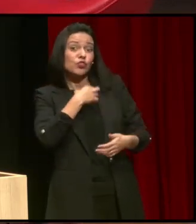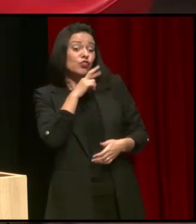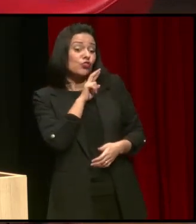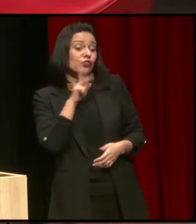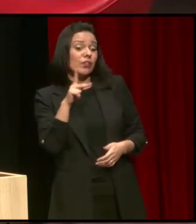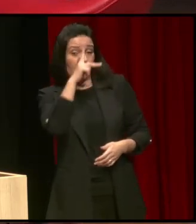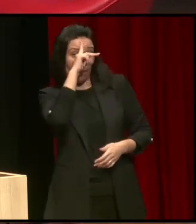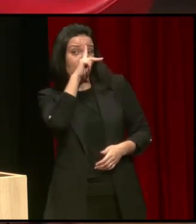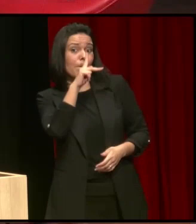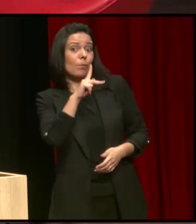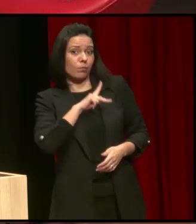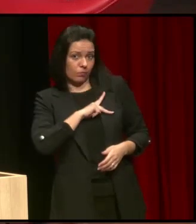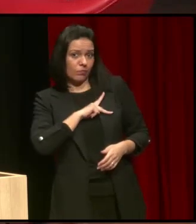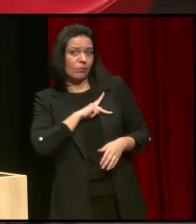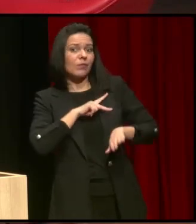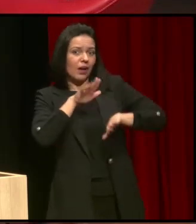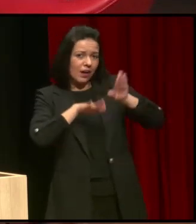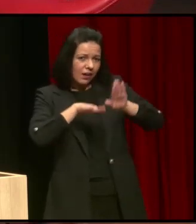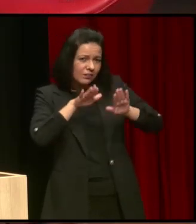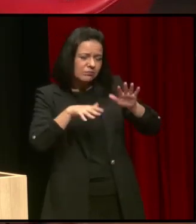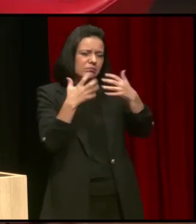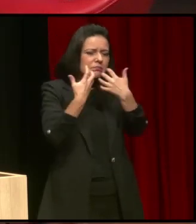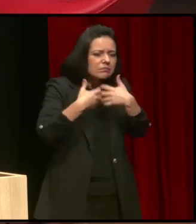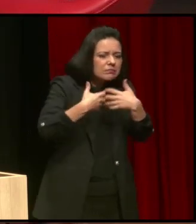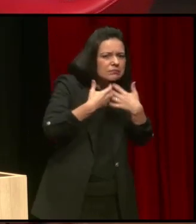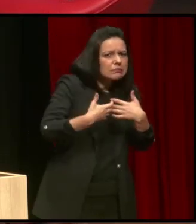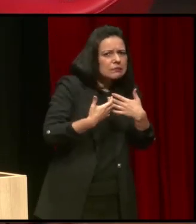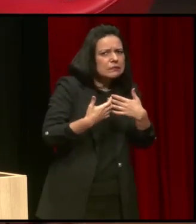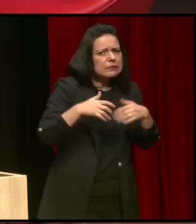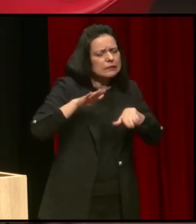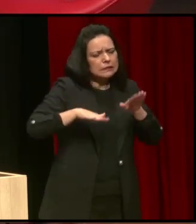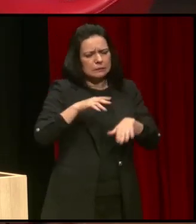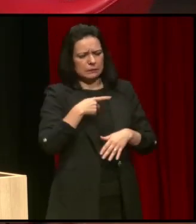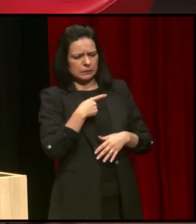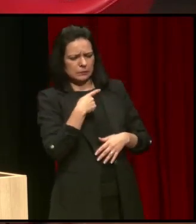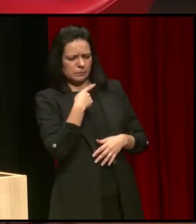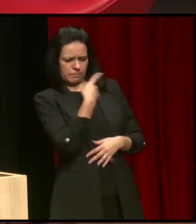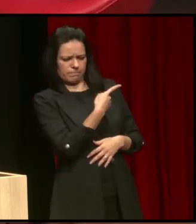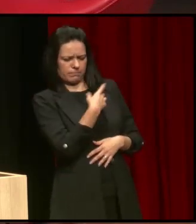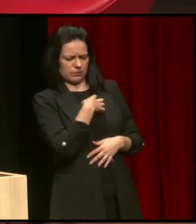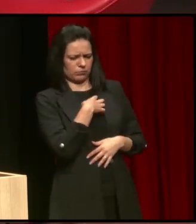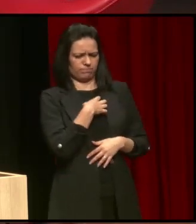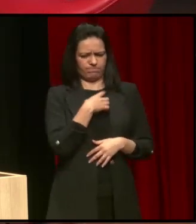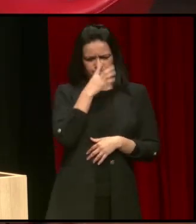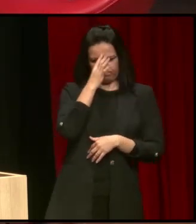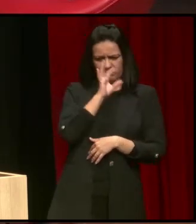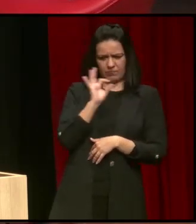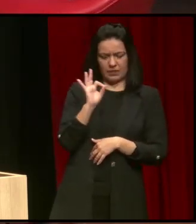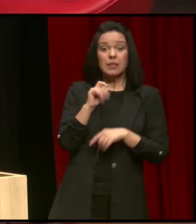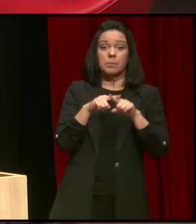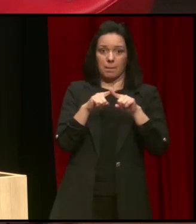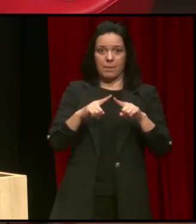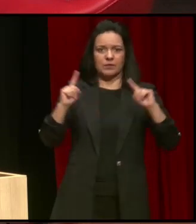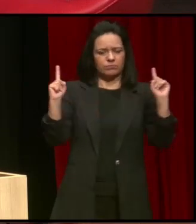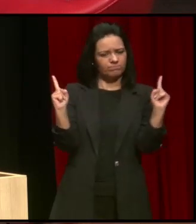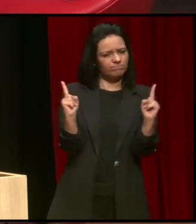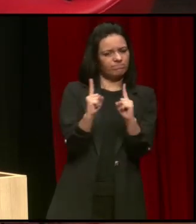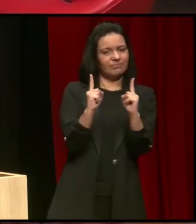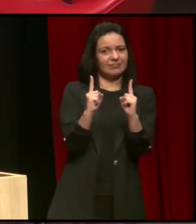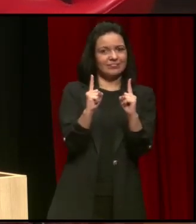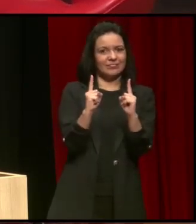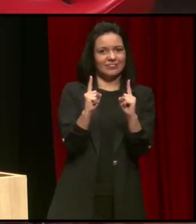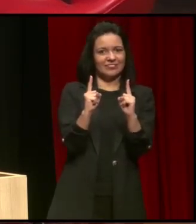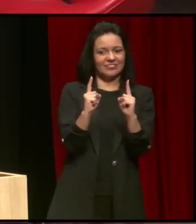ela mesma às vezes. Ela fala coisa que para a gente não faz sentido. Mas se você começa a conhecer ele mais, você vai ver que ele ou